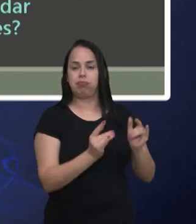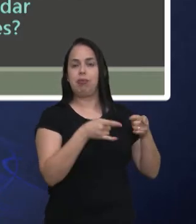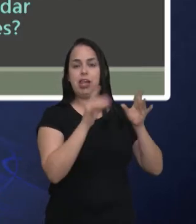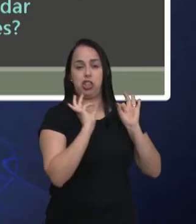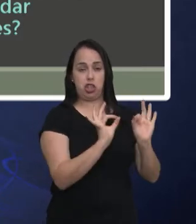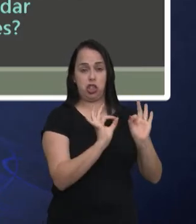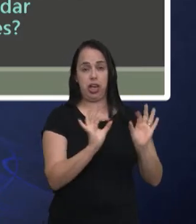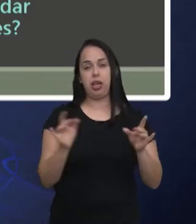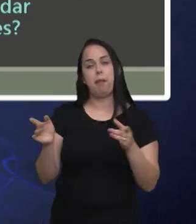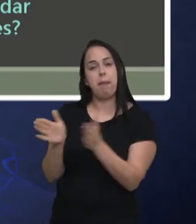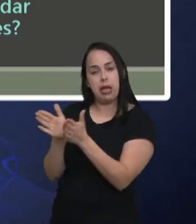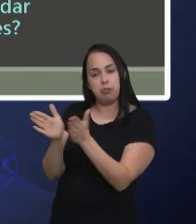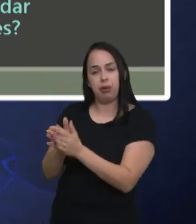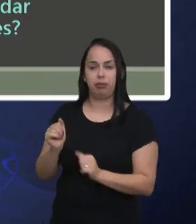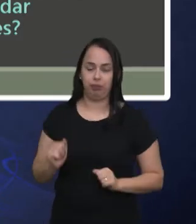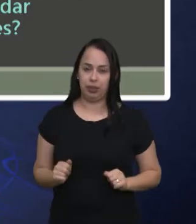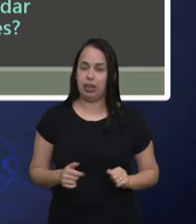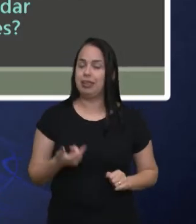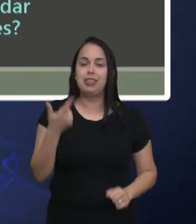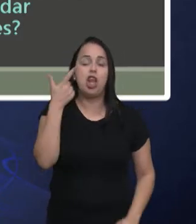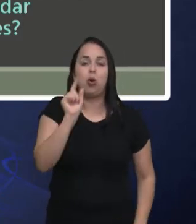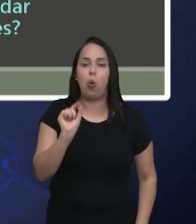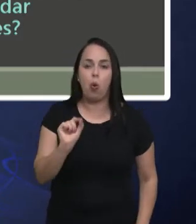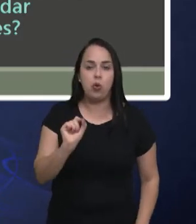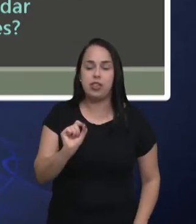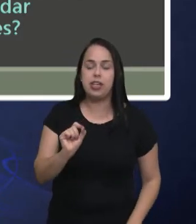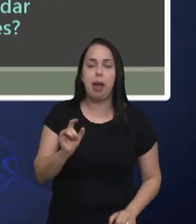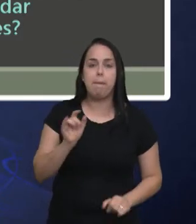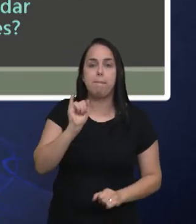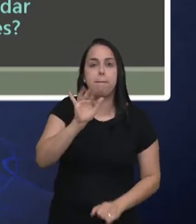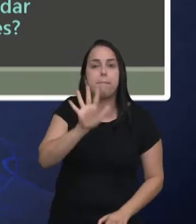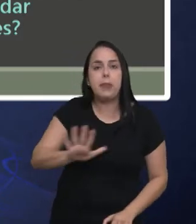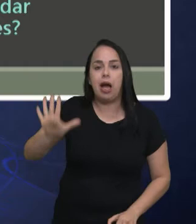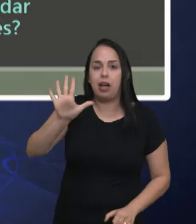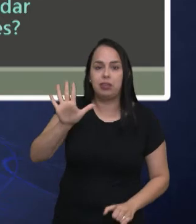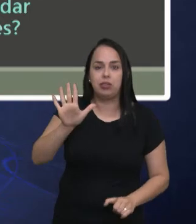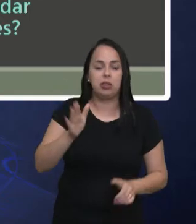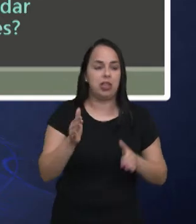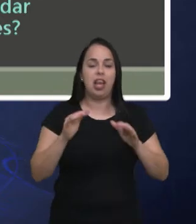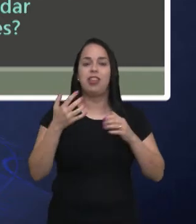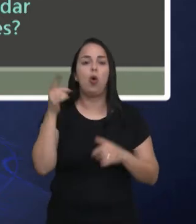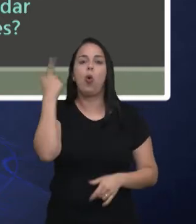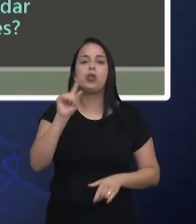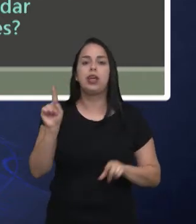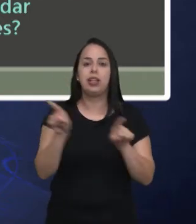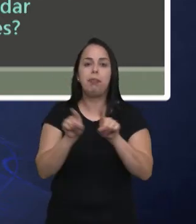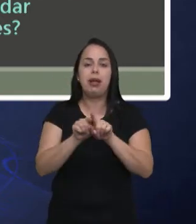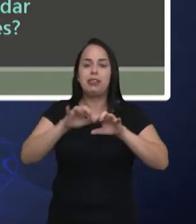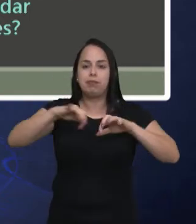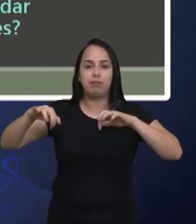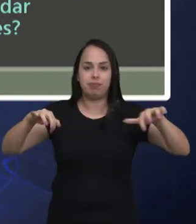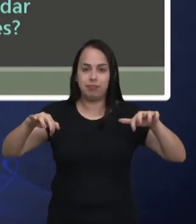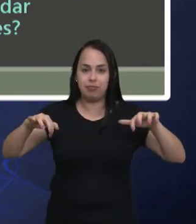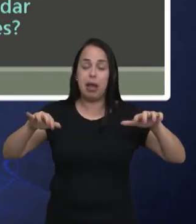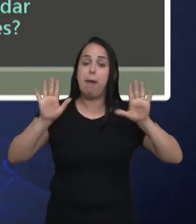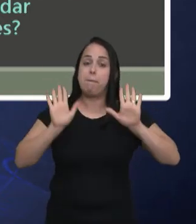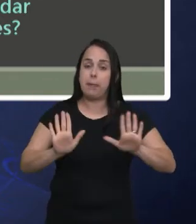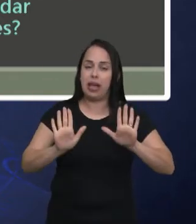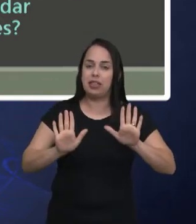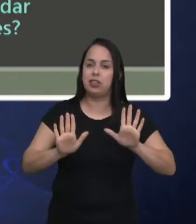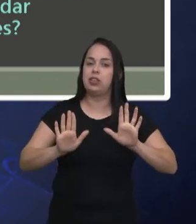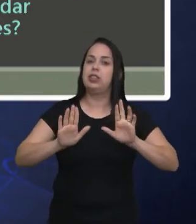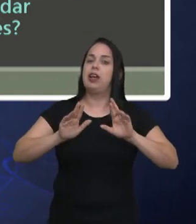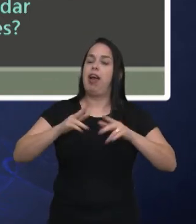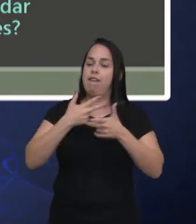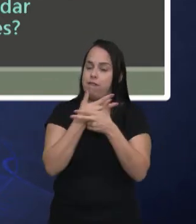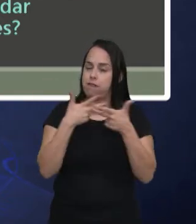mas eu, infelizmente, não consegui separar o que é de alto padrão, o que é popular. Mas são muitos